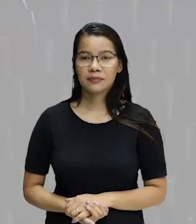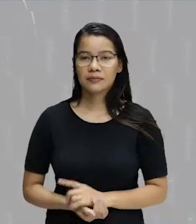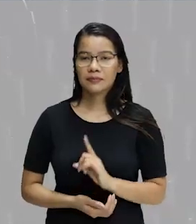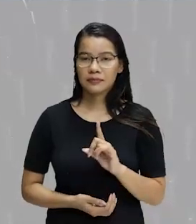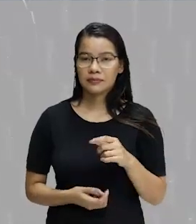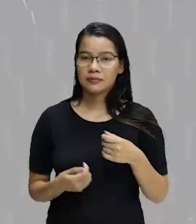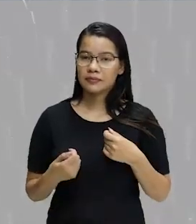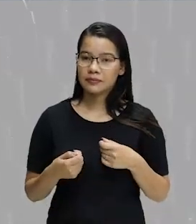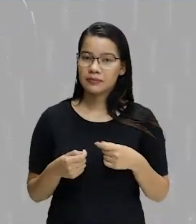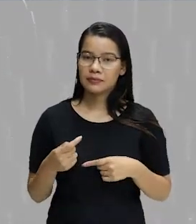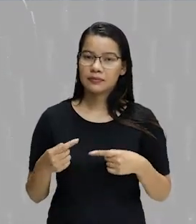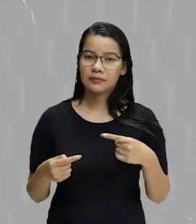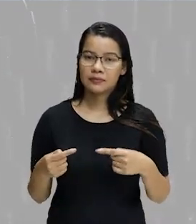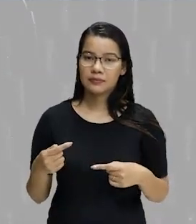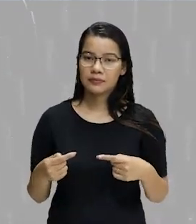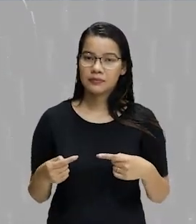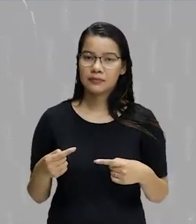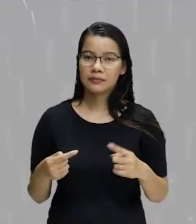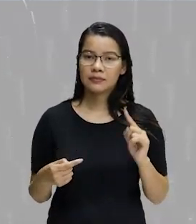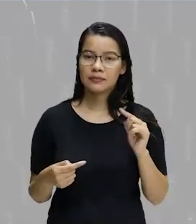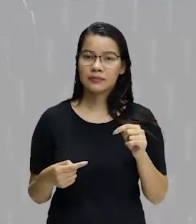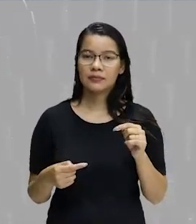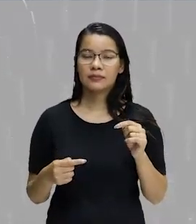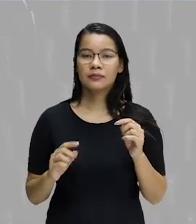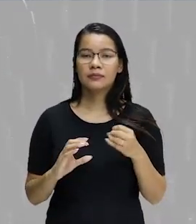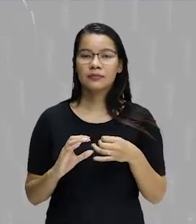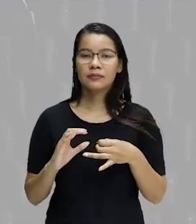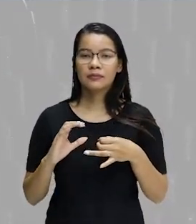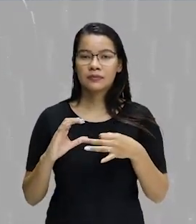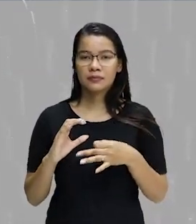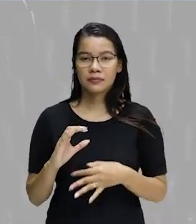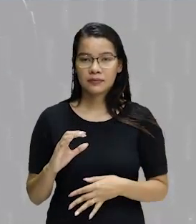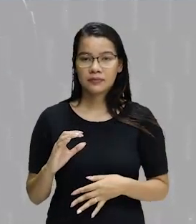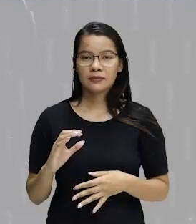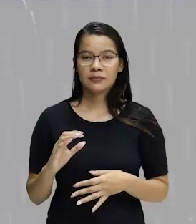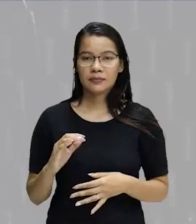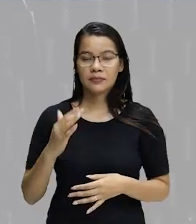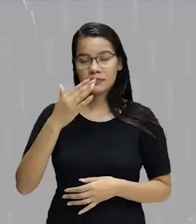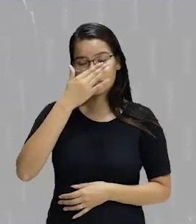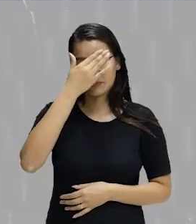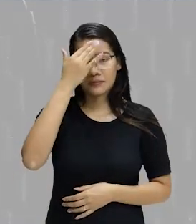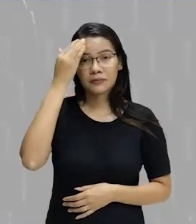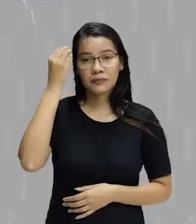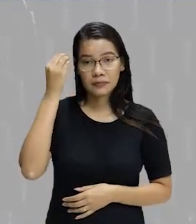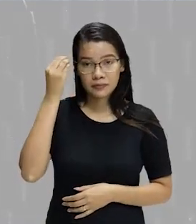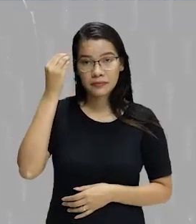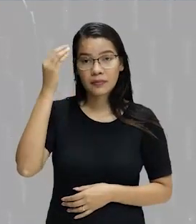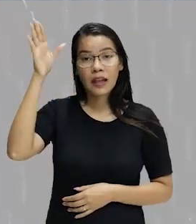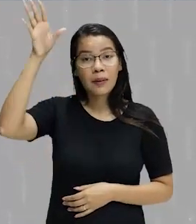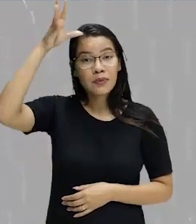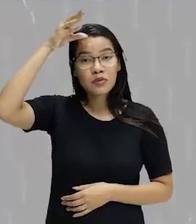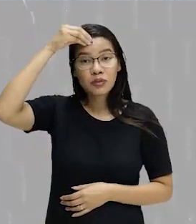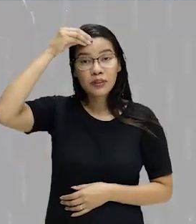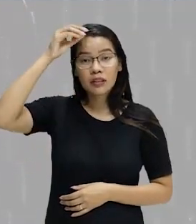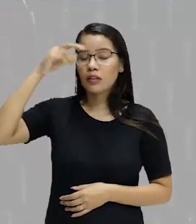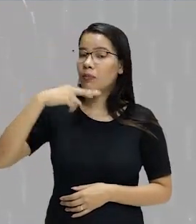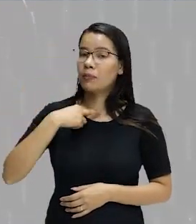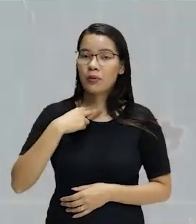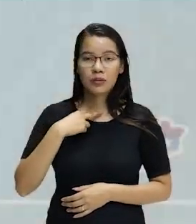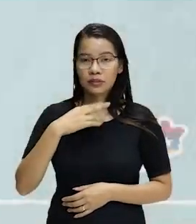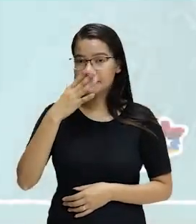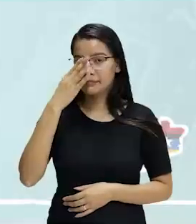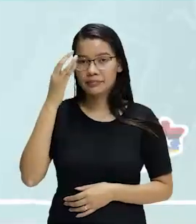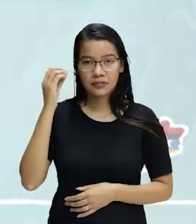precisa dominar, esse tópico de nomenclatura dos compostos orgânicos, a gente precisa dominar para